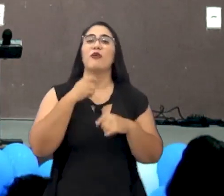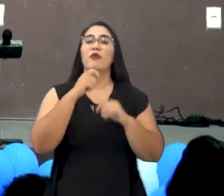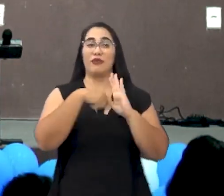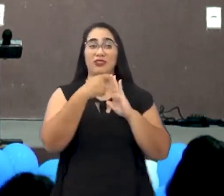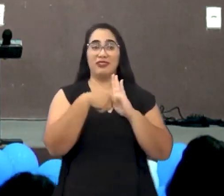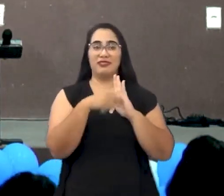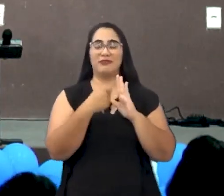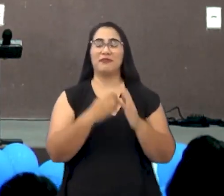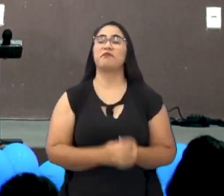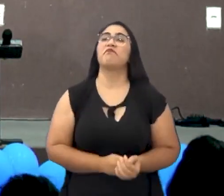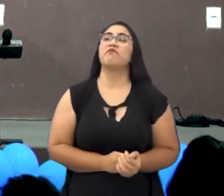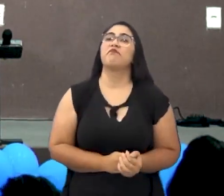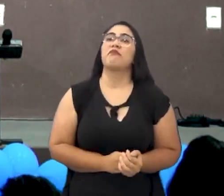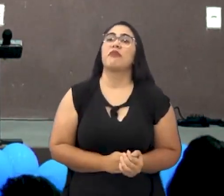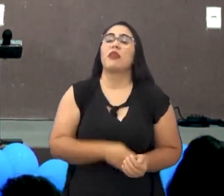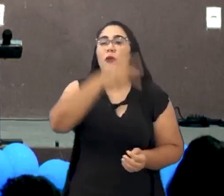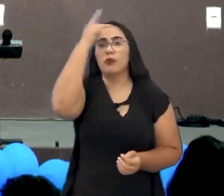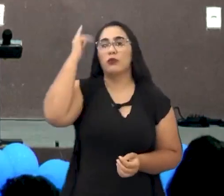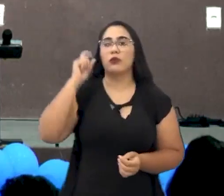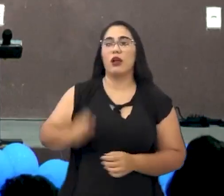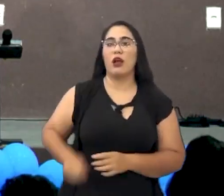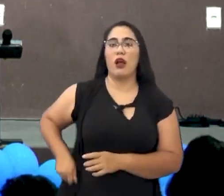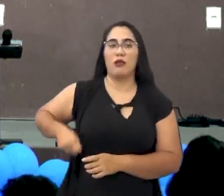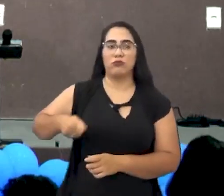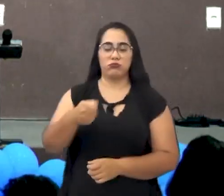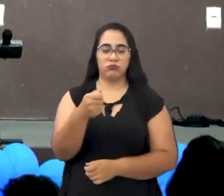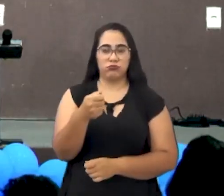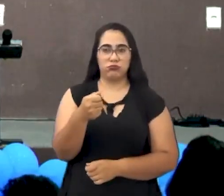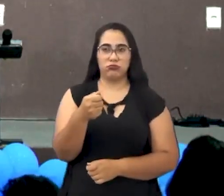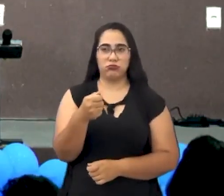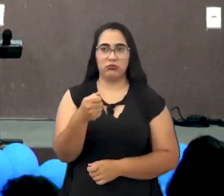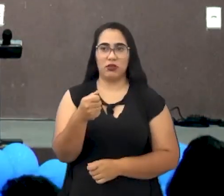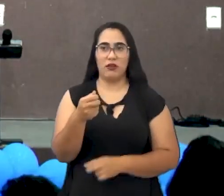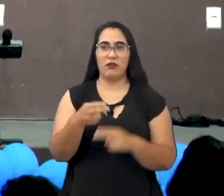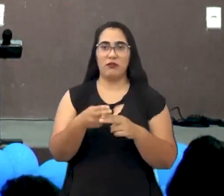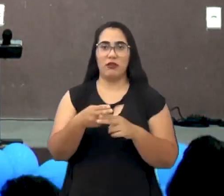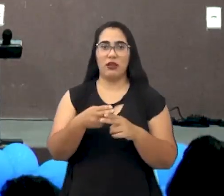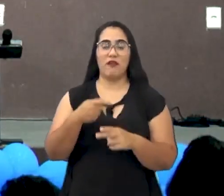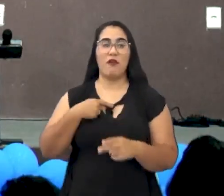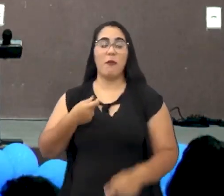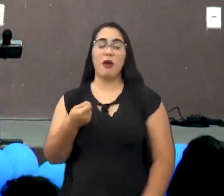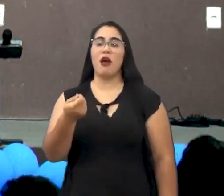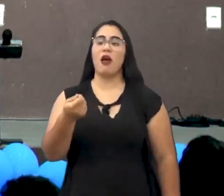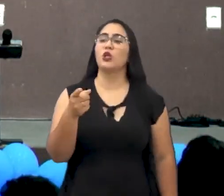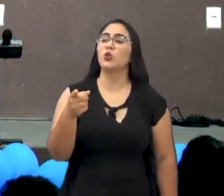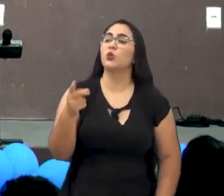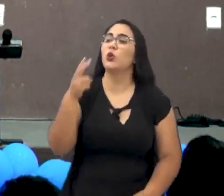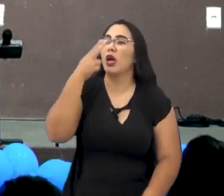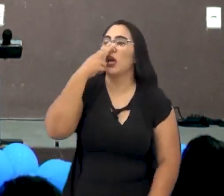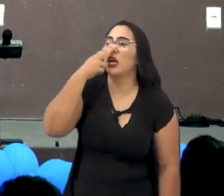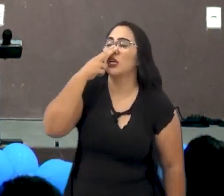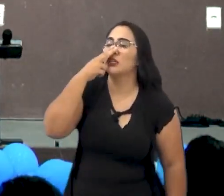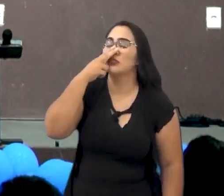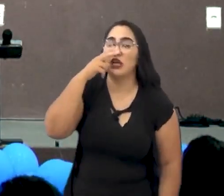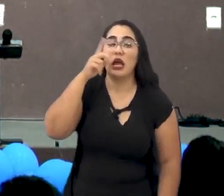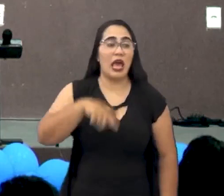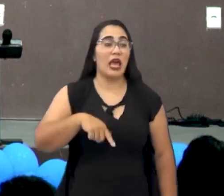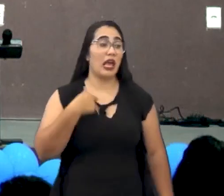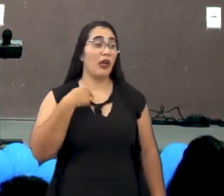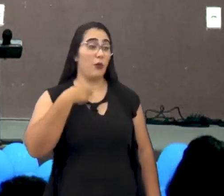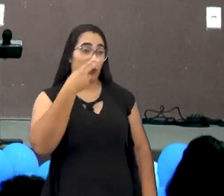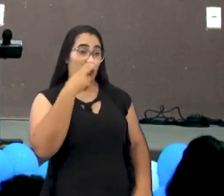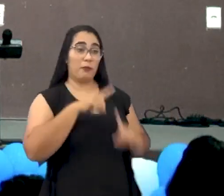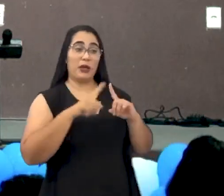assim, o cara puxa o machado, o facão assim, diz, eu vou lhe pegar. O cara diz, mas pai, tu é crente? Ele fez, eu sou crente, mas meu facão não.